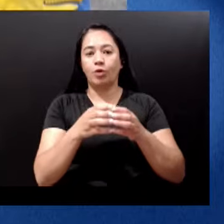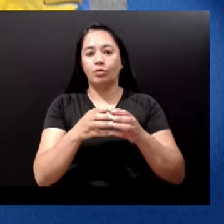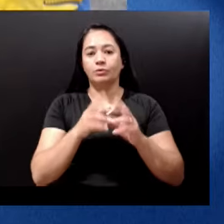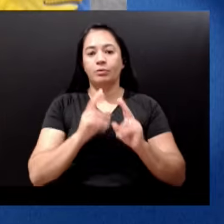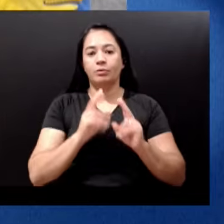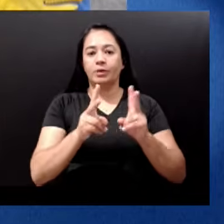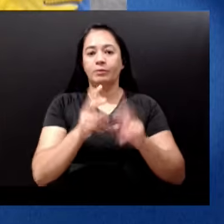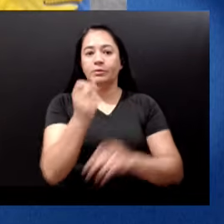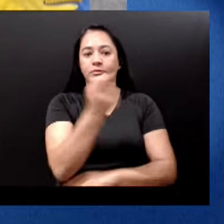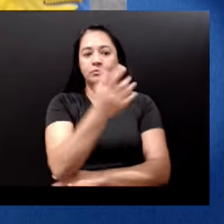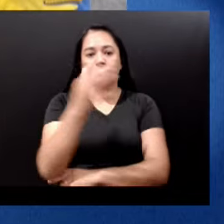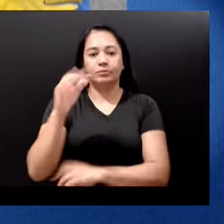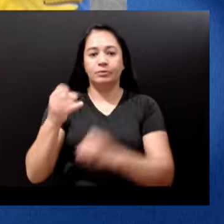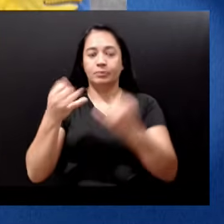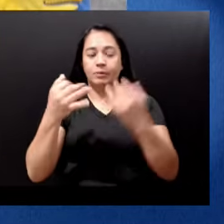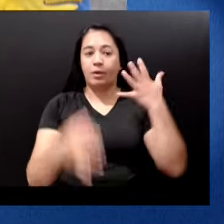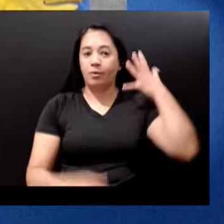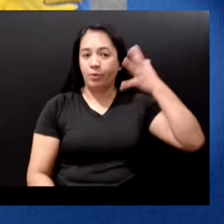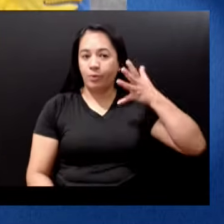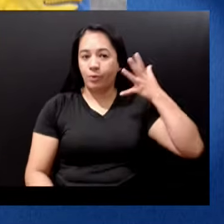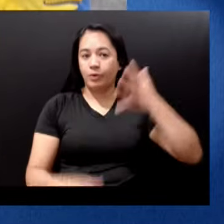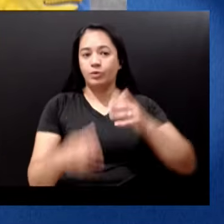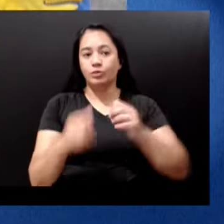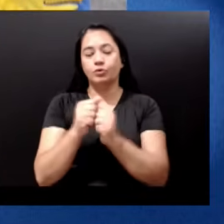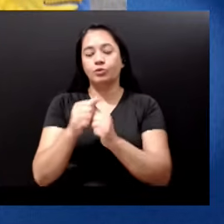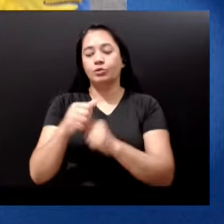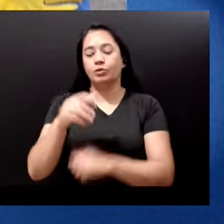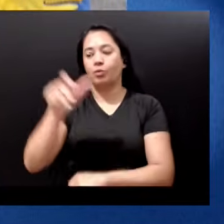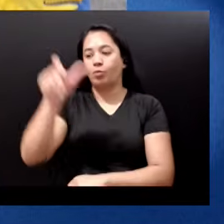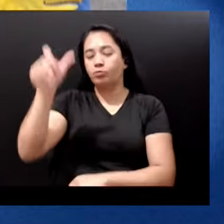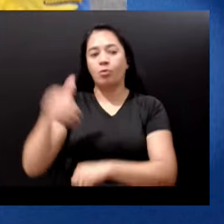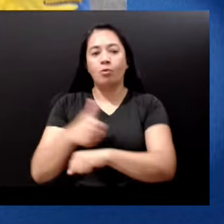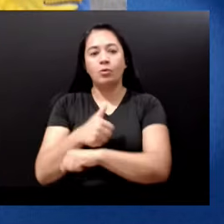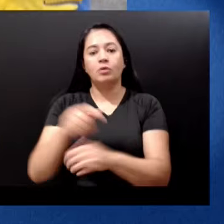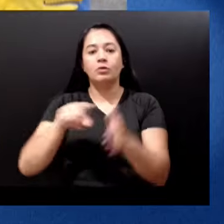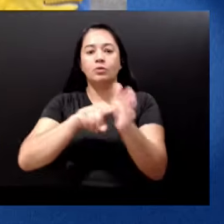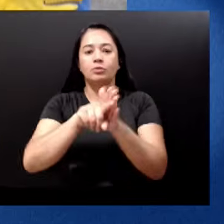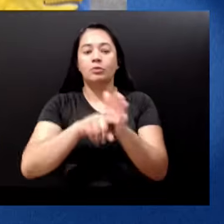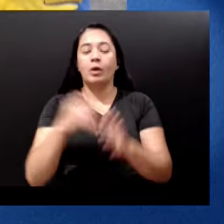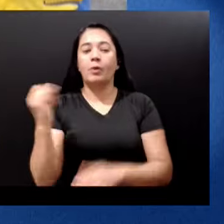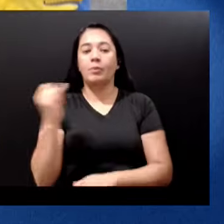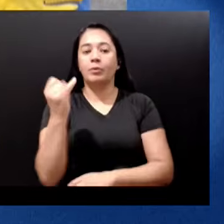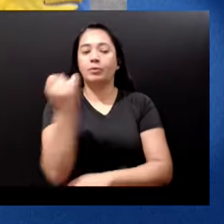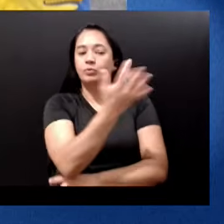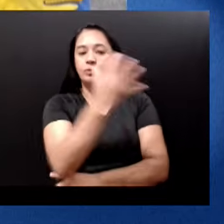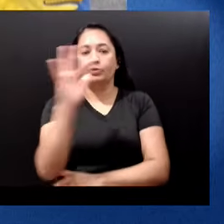com pesquisadores sobre a importância do meio ambiente para a saúde pública.